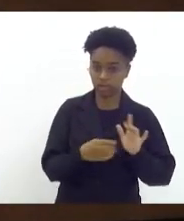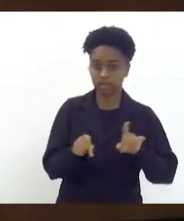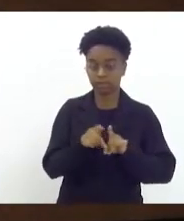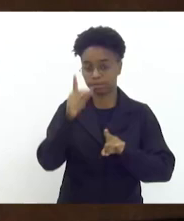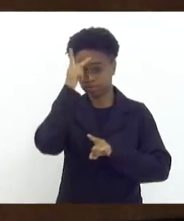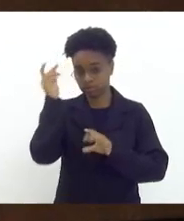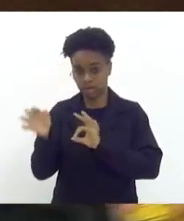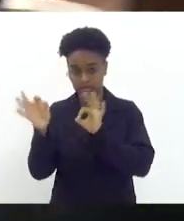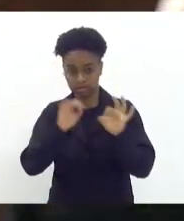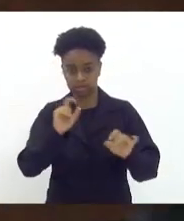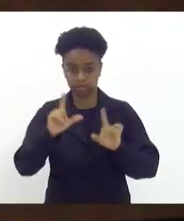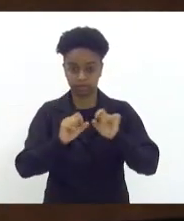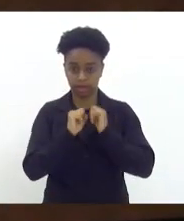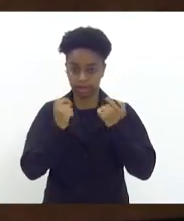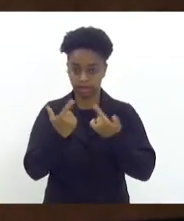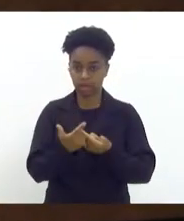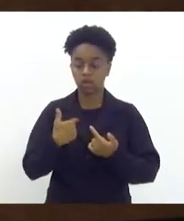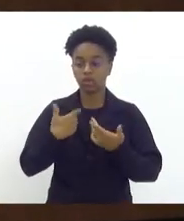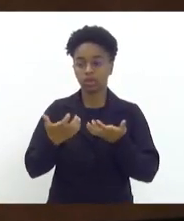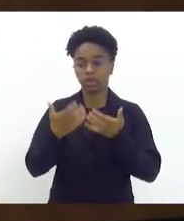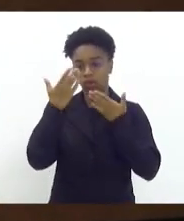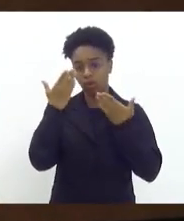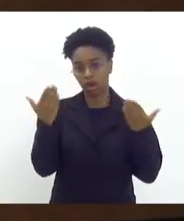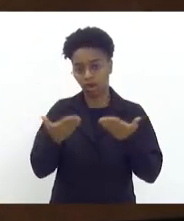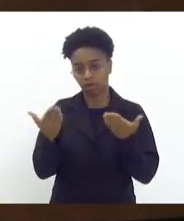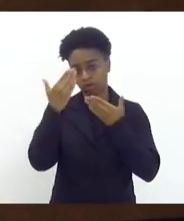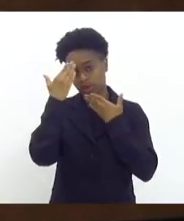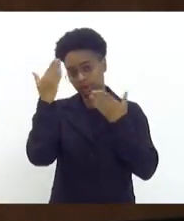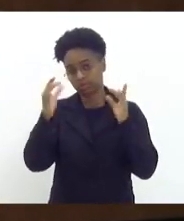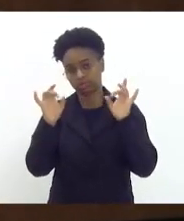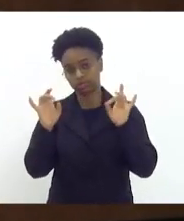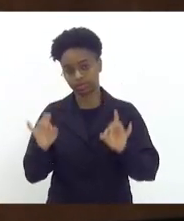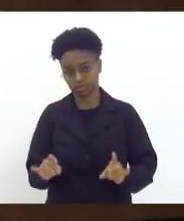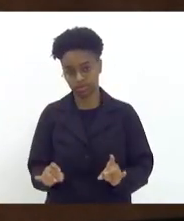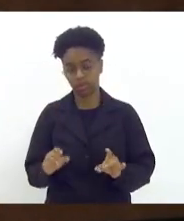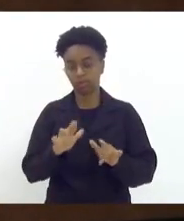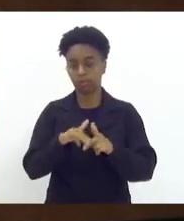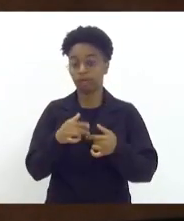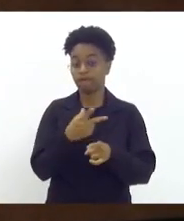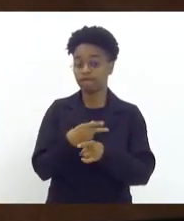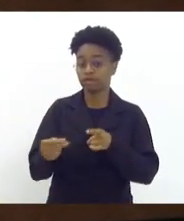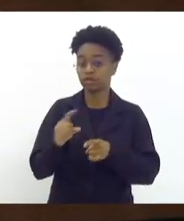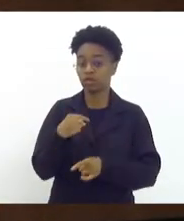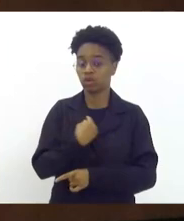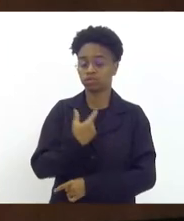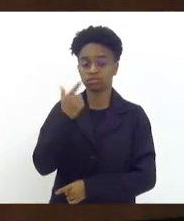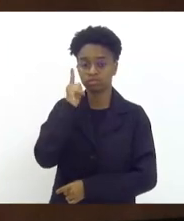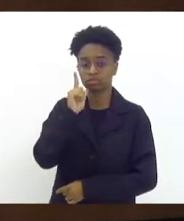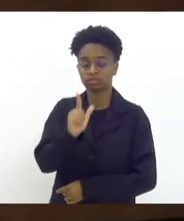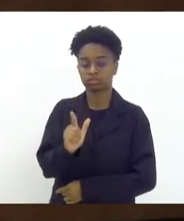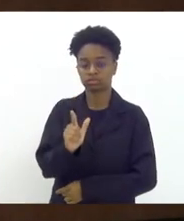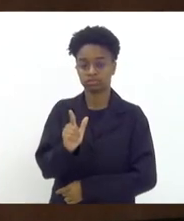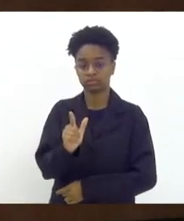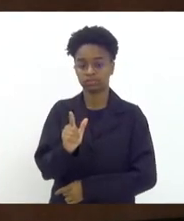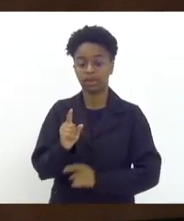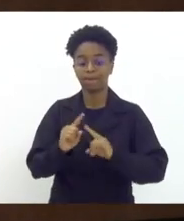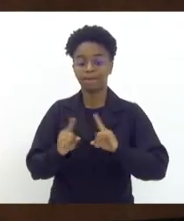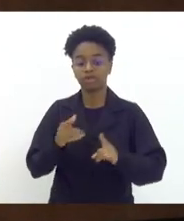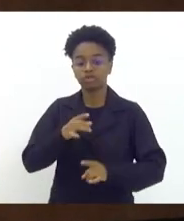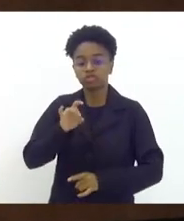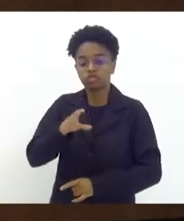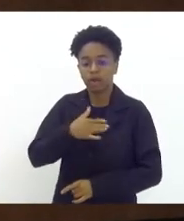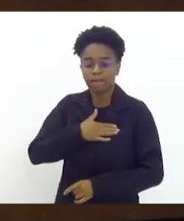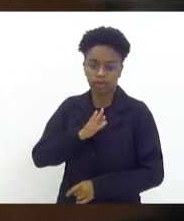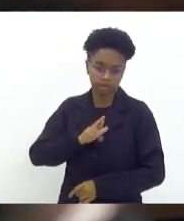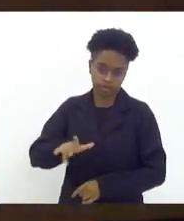TV alérgico e hoje quero fazer um agradecimento especial por uma vitória que nós conquistamos e que não é só minha